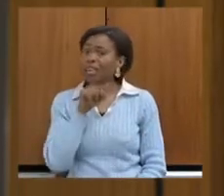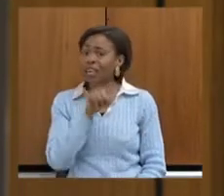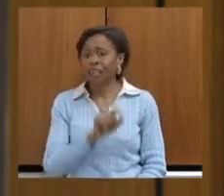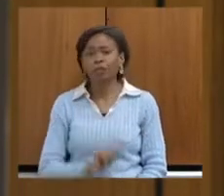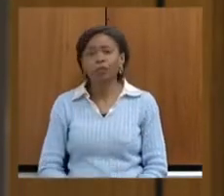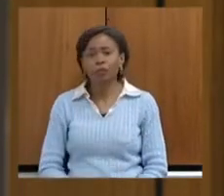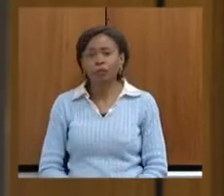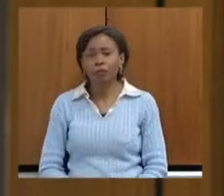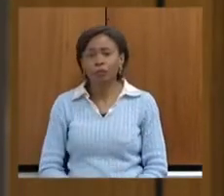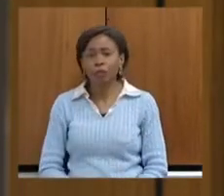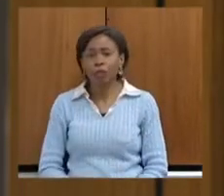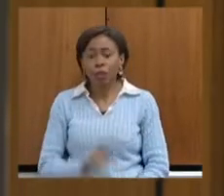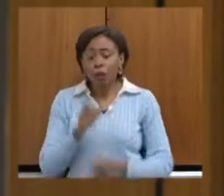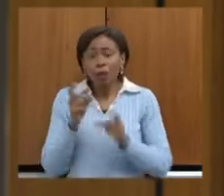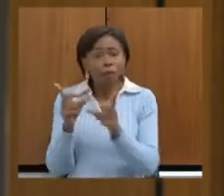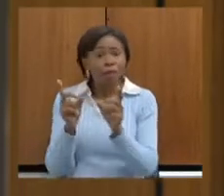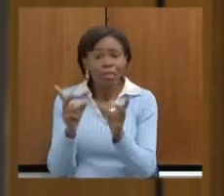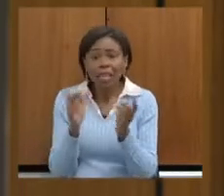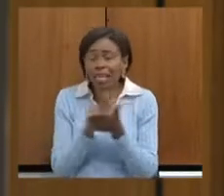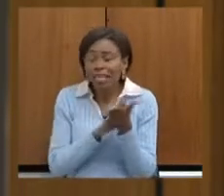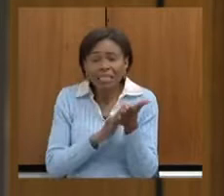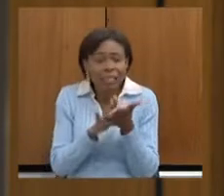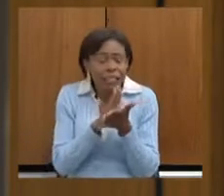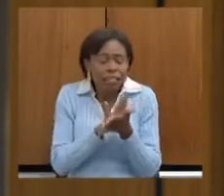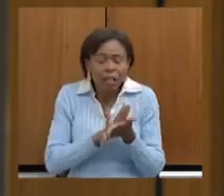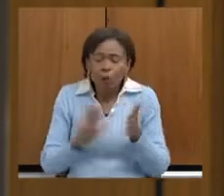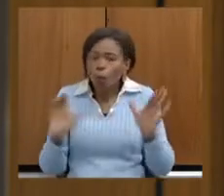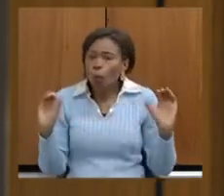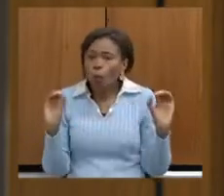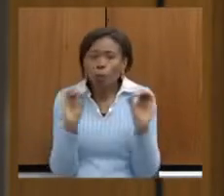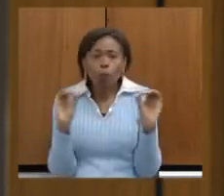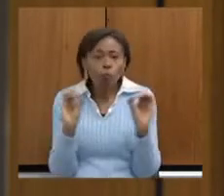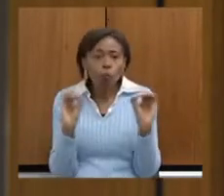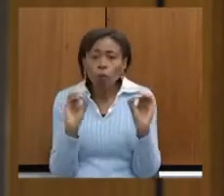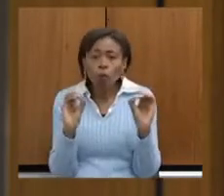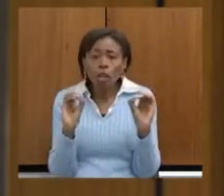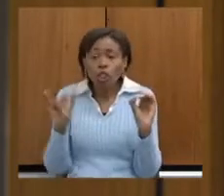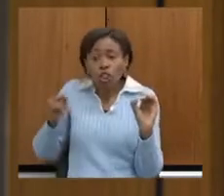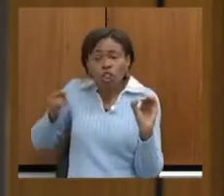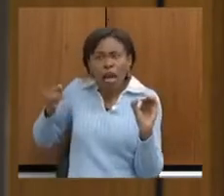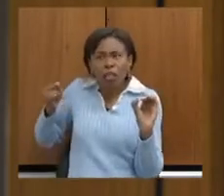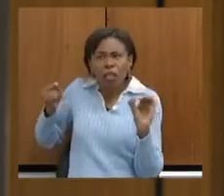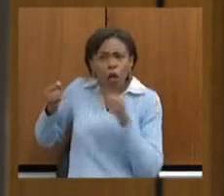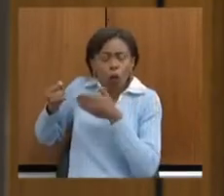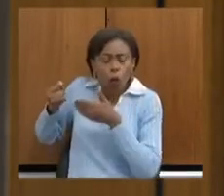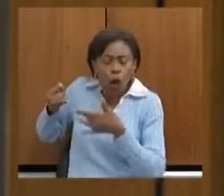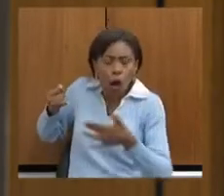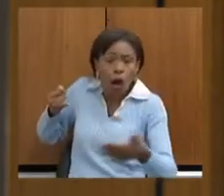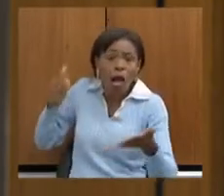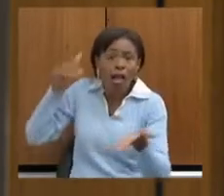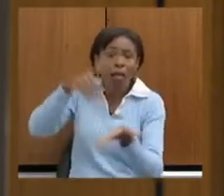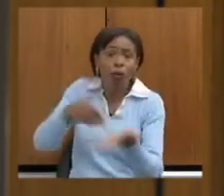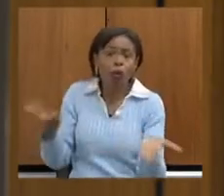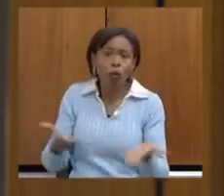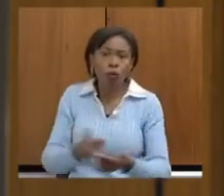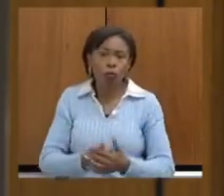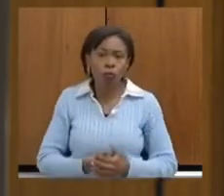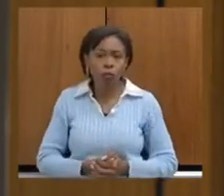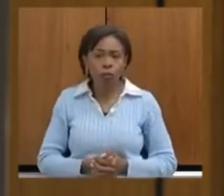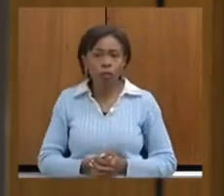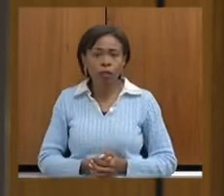de 10 centavo de Janeiro para cá chamo 20 chaqueiro que tem